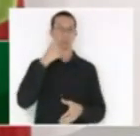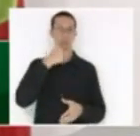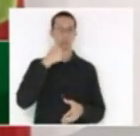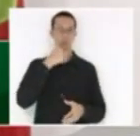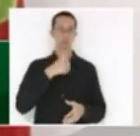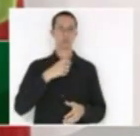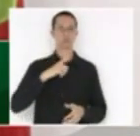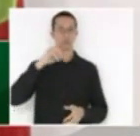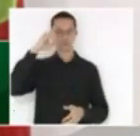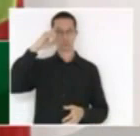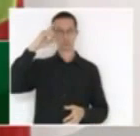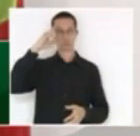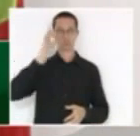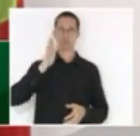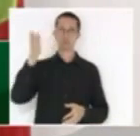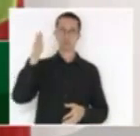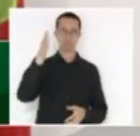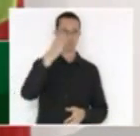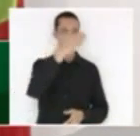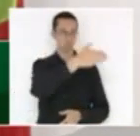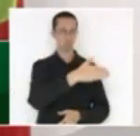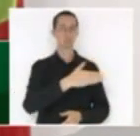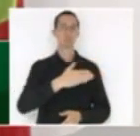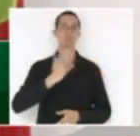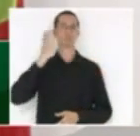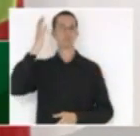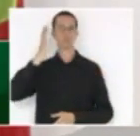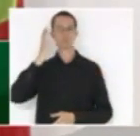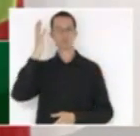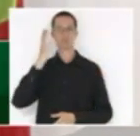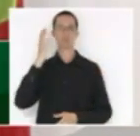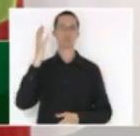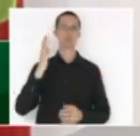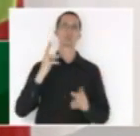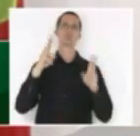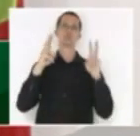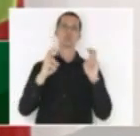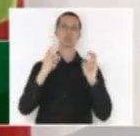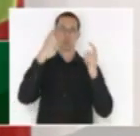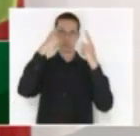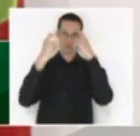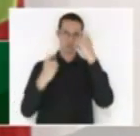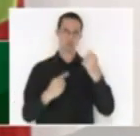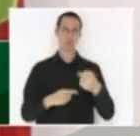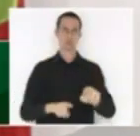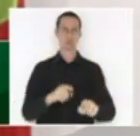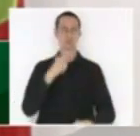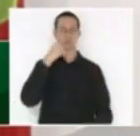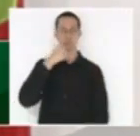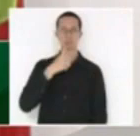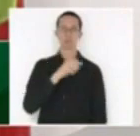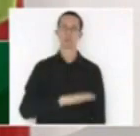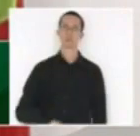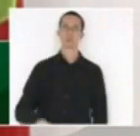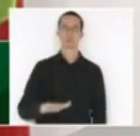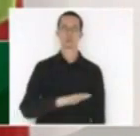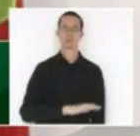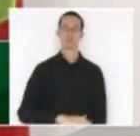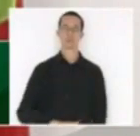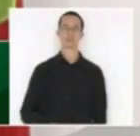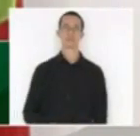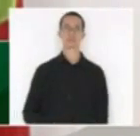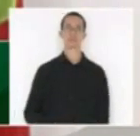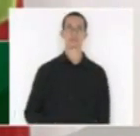diariamente em suas regiões e por todo o estado de Santa Catarina. Então, portanto, nós